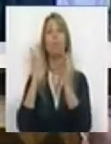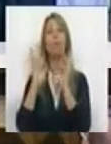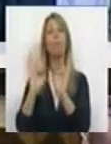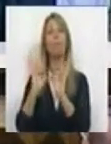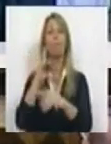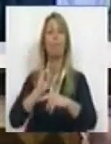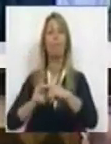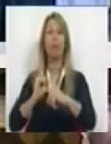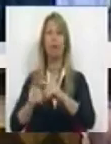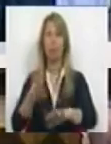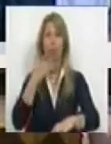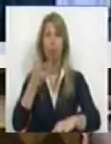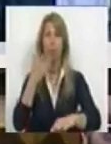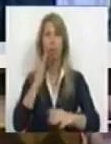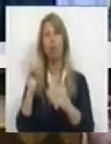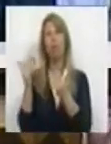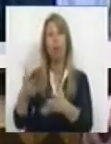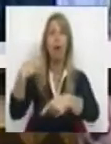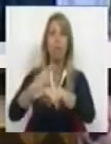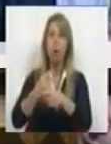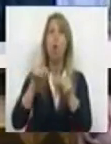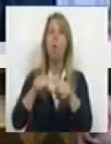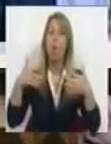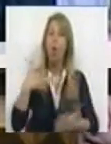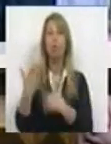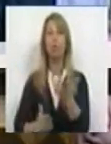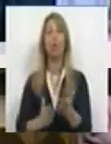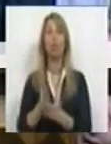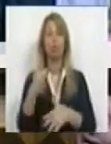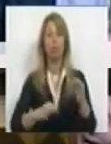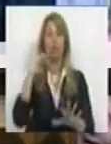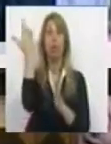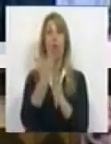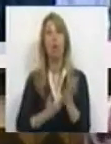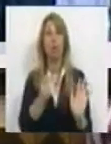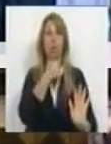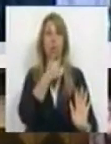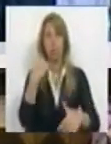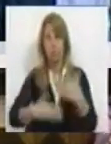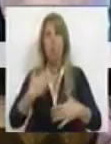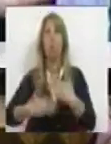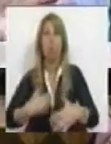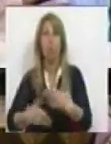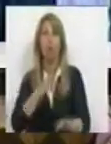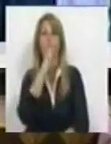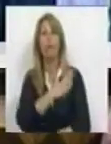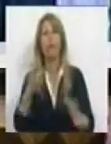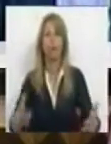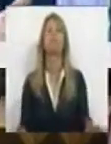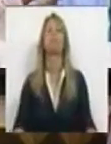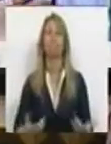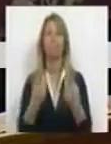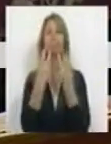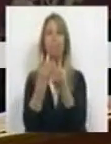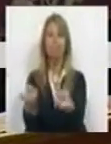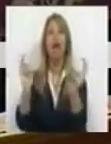que foram atribuídos e que se mantêm hoje e que o Tribunal Constitucional resolveu manter em vigor, o aplauso das bancadas da direita